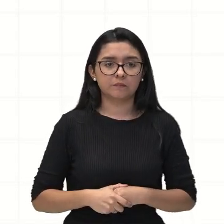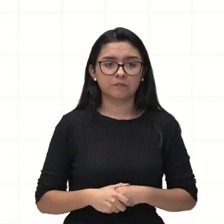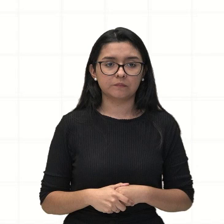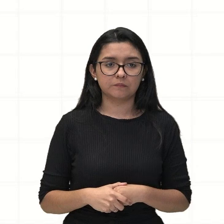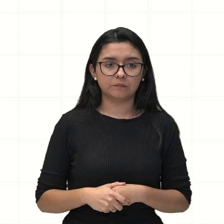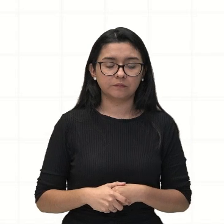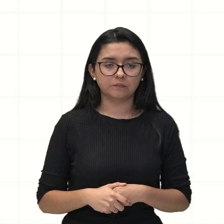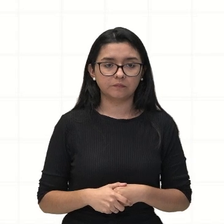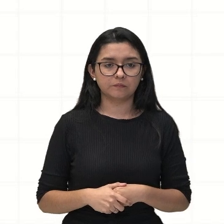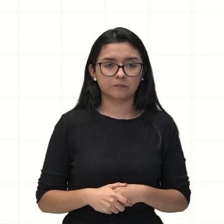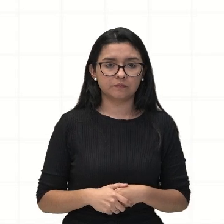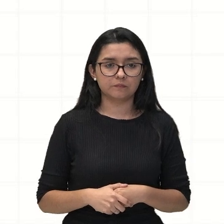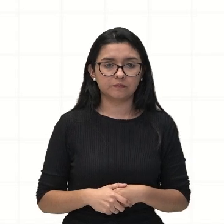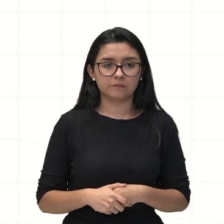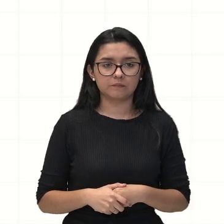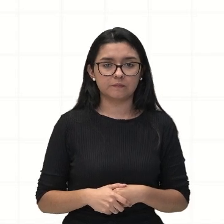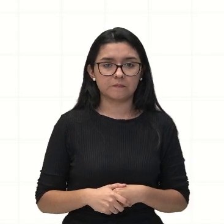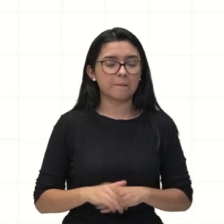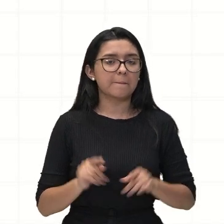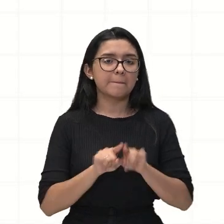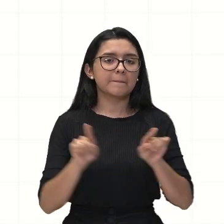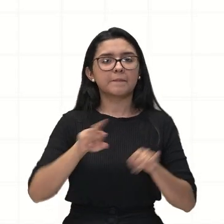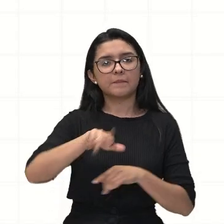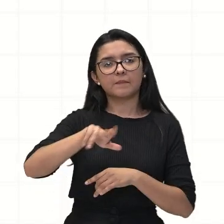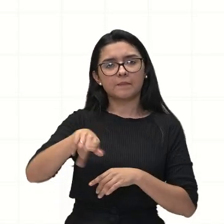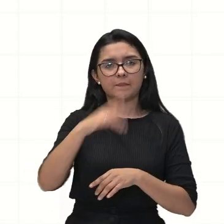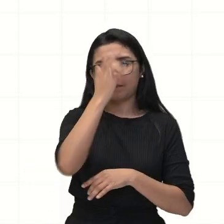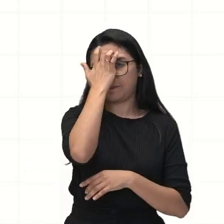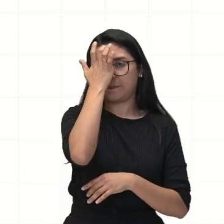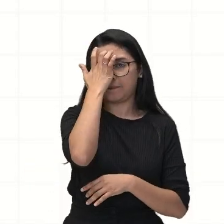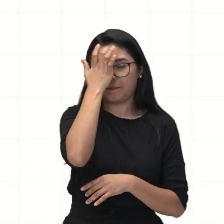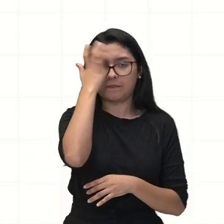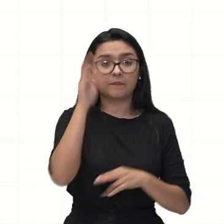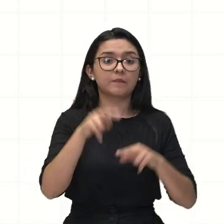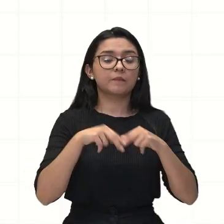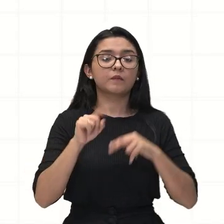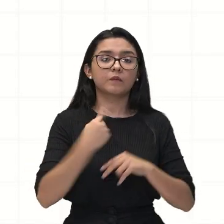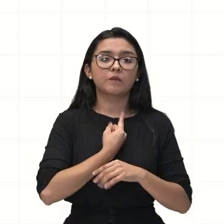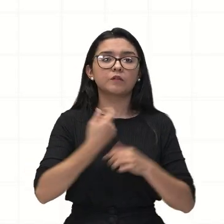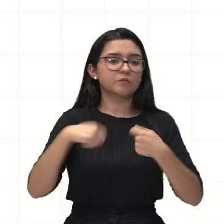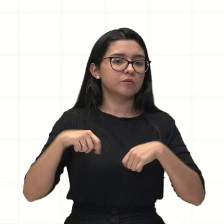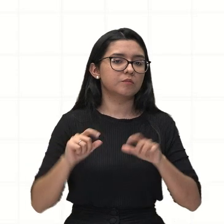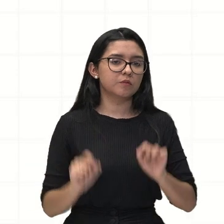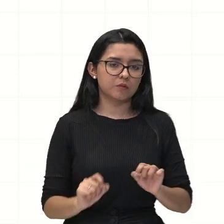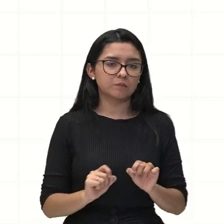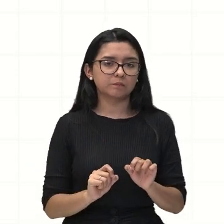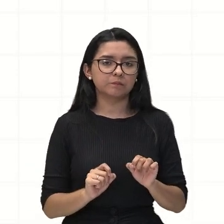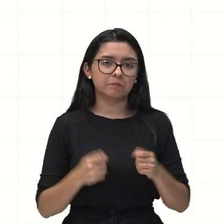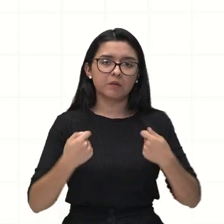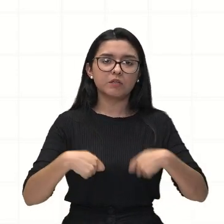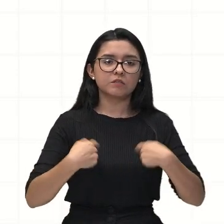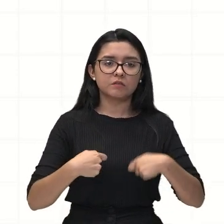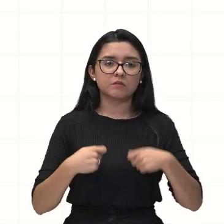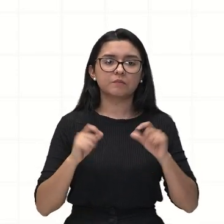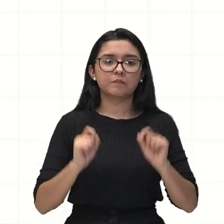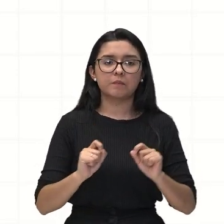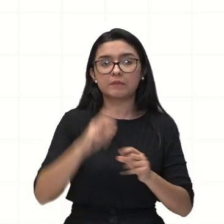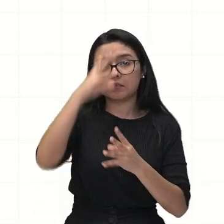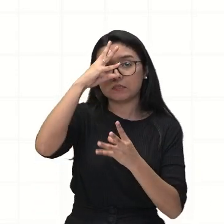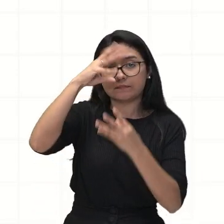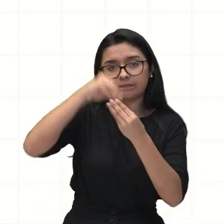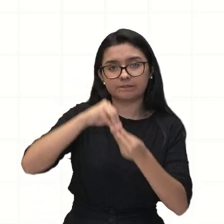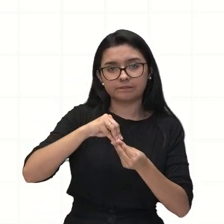é assim não. Na verdade, é bem fácil. O que nós precisamos, né, é fazer o quê? A